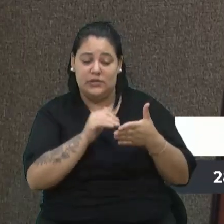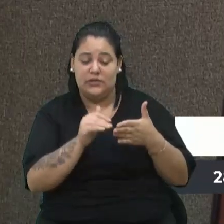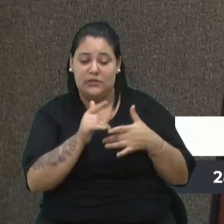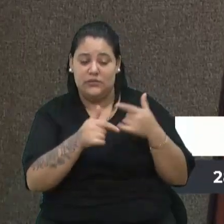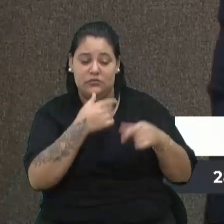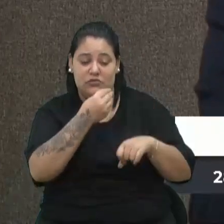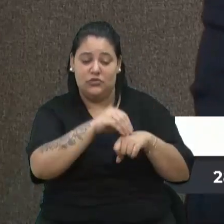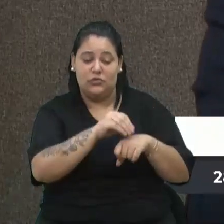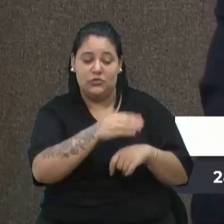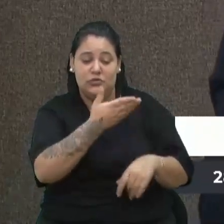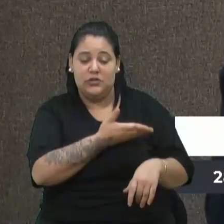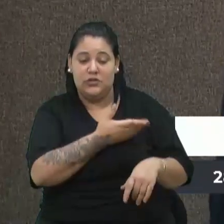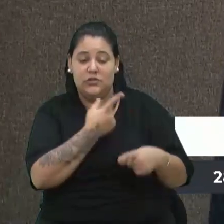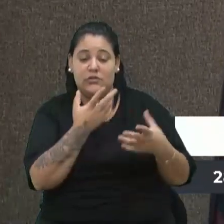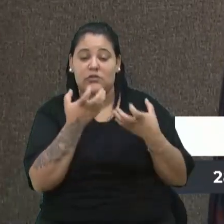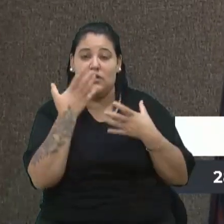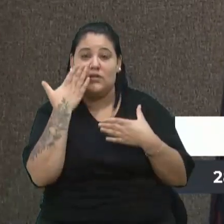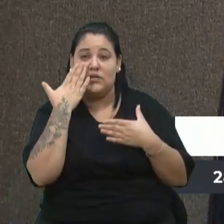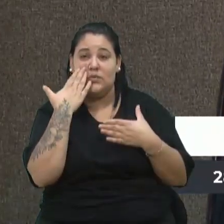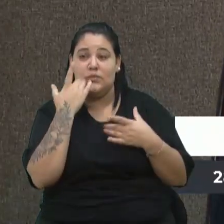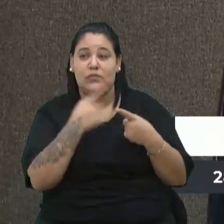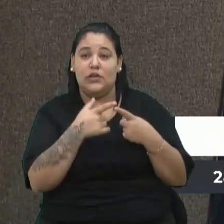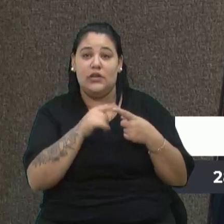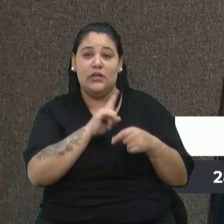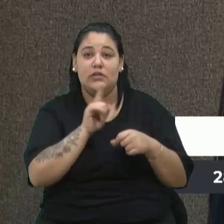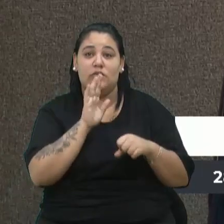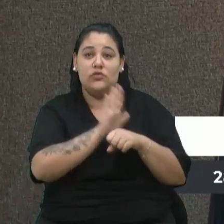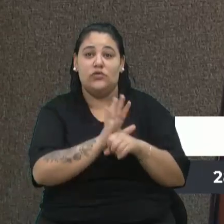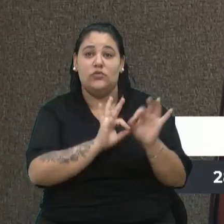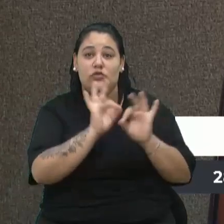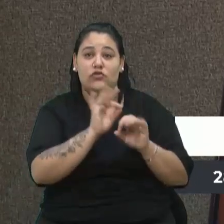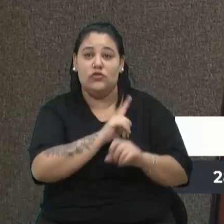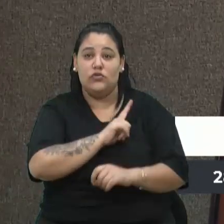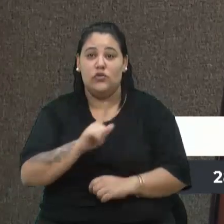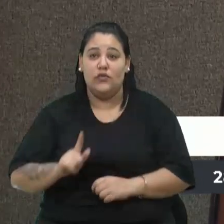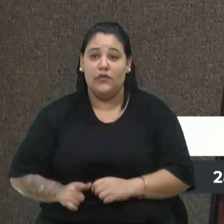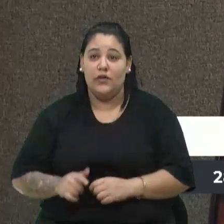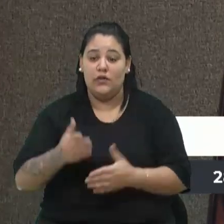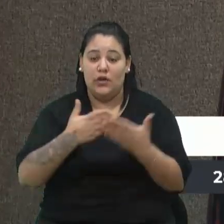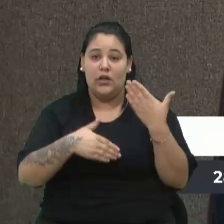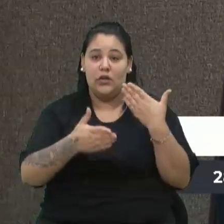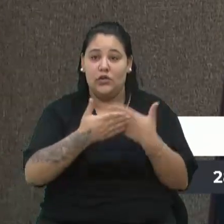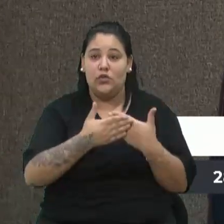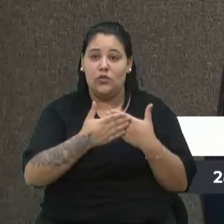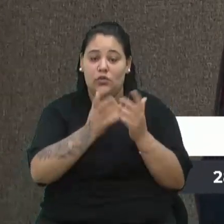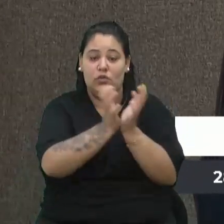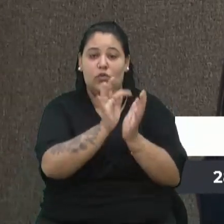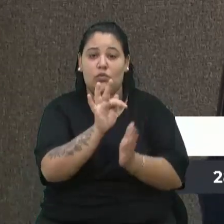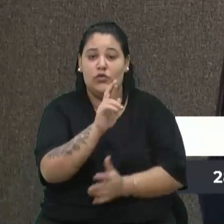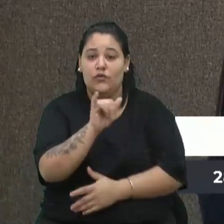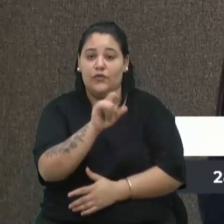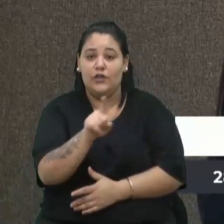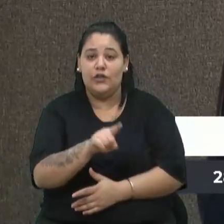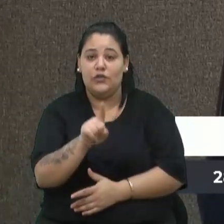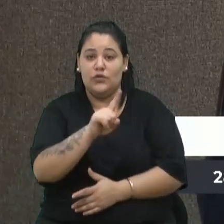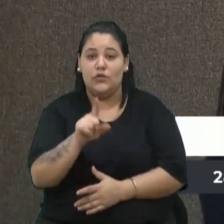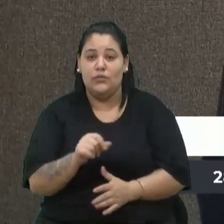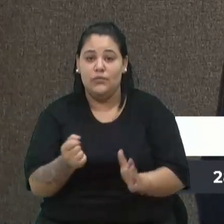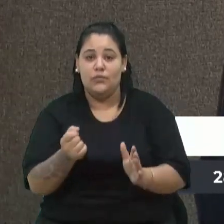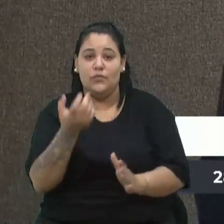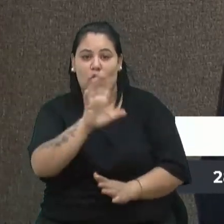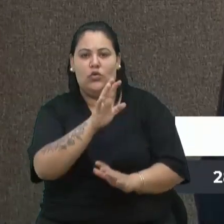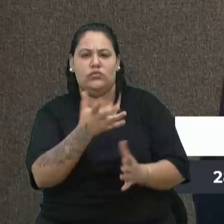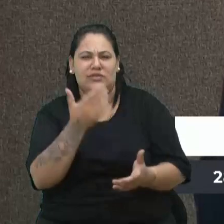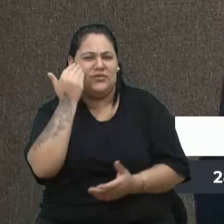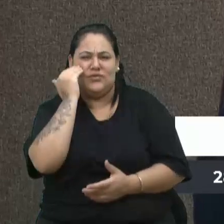quero saber por que eles não ajudam o projeto do governo. É toda a turma do Friso batendo contra. Eu não